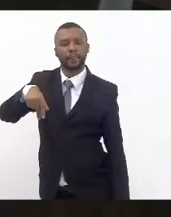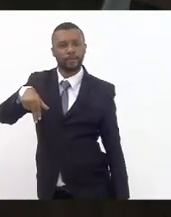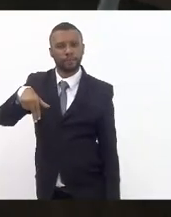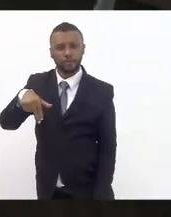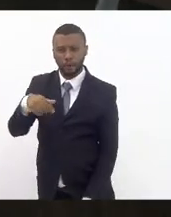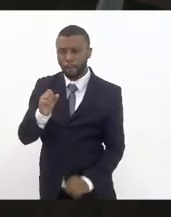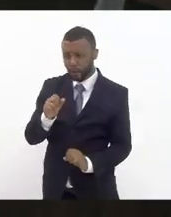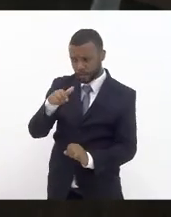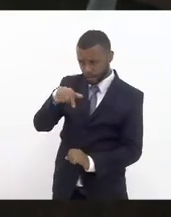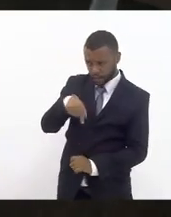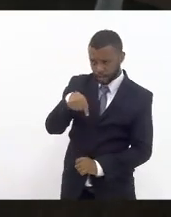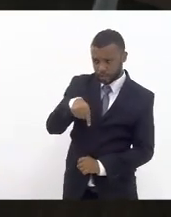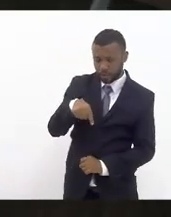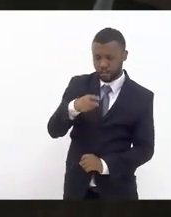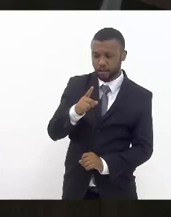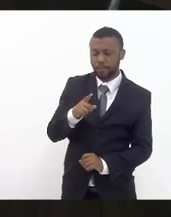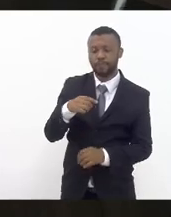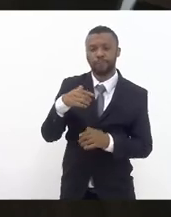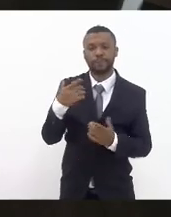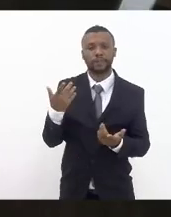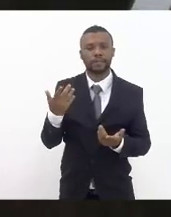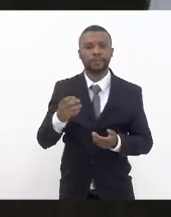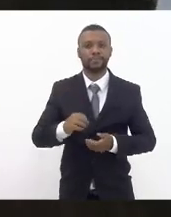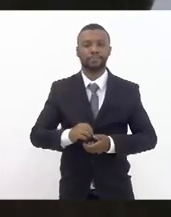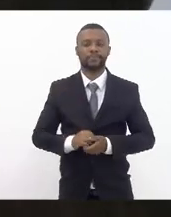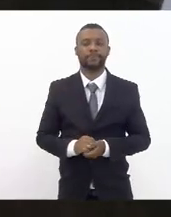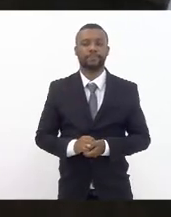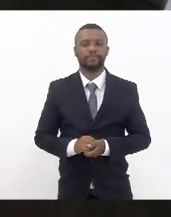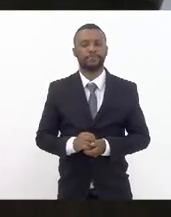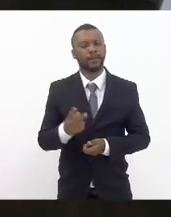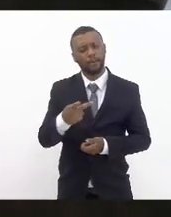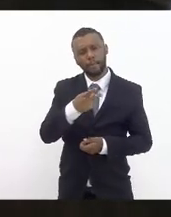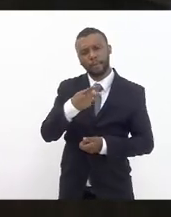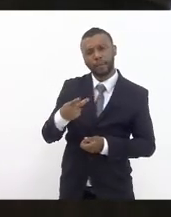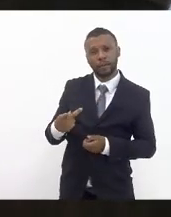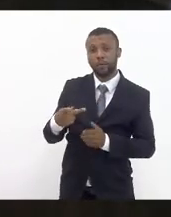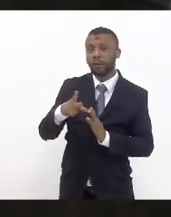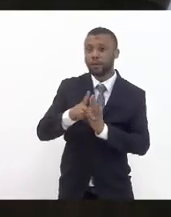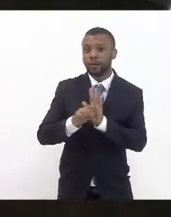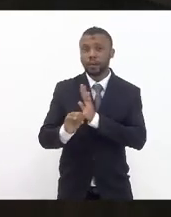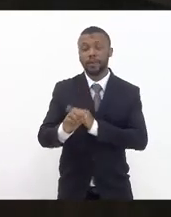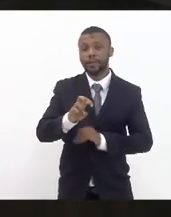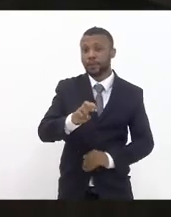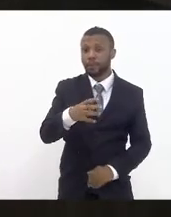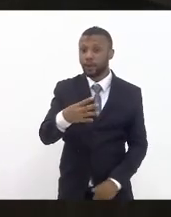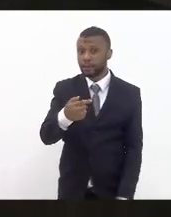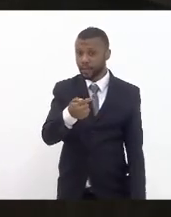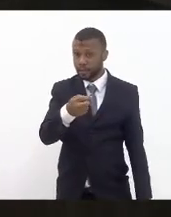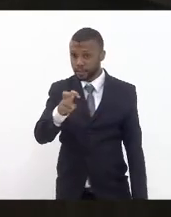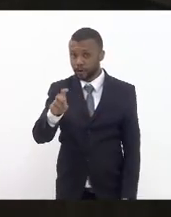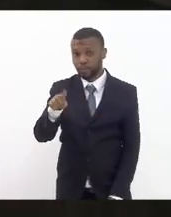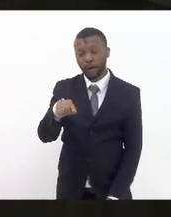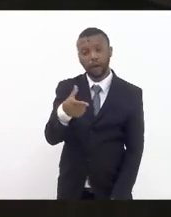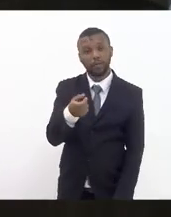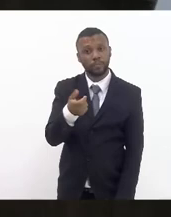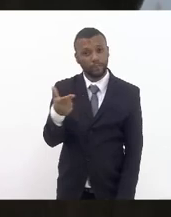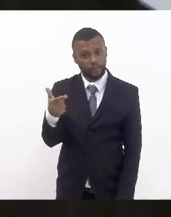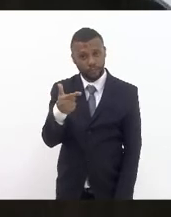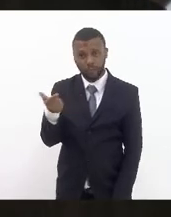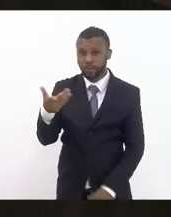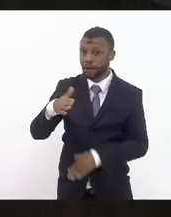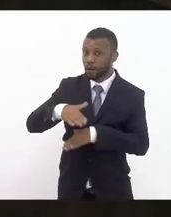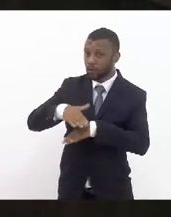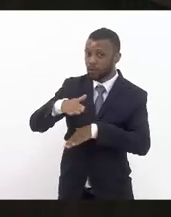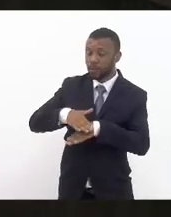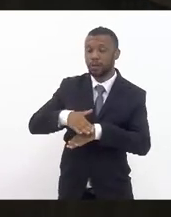né? Senhor presidente, projeto de lei 5475, de 22... de autoria